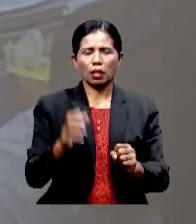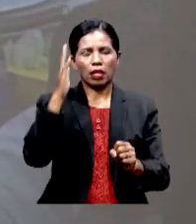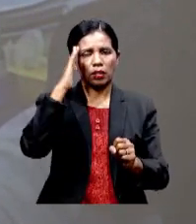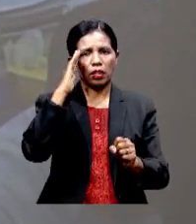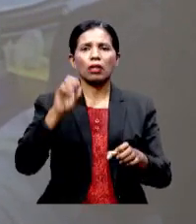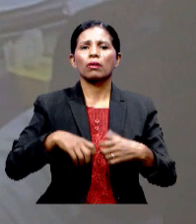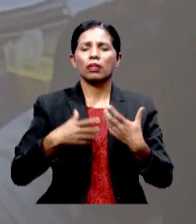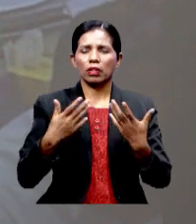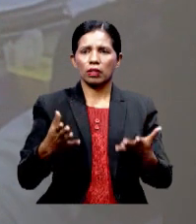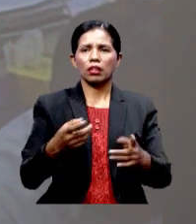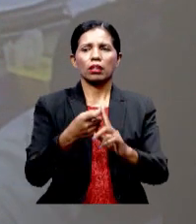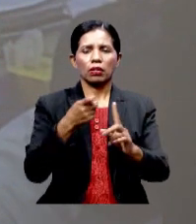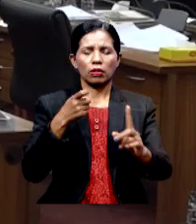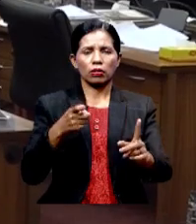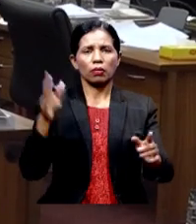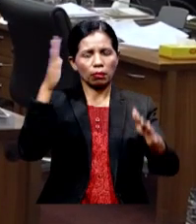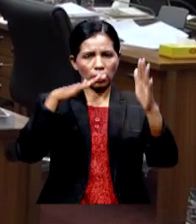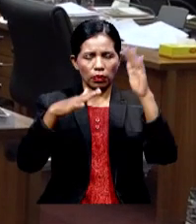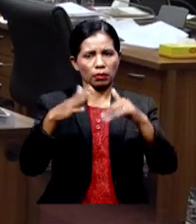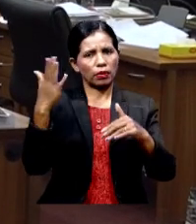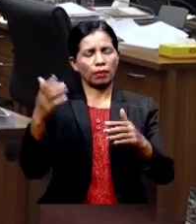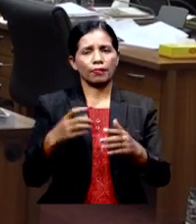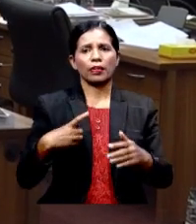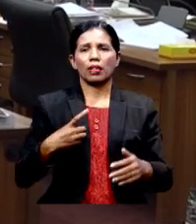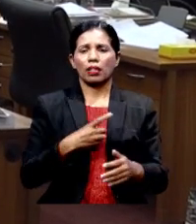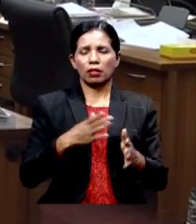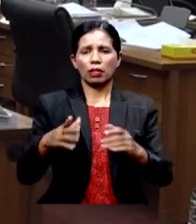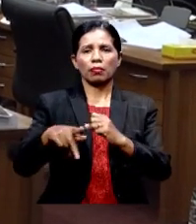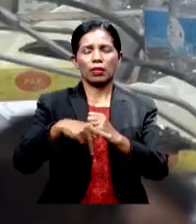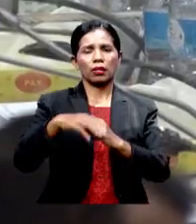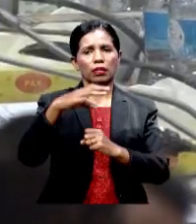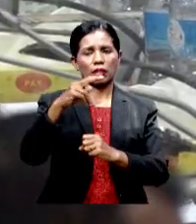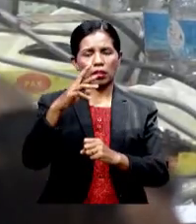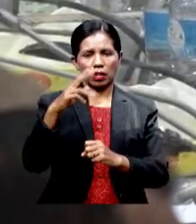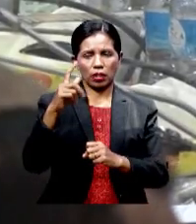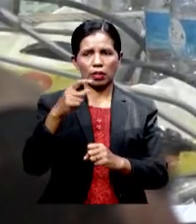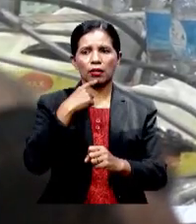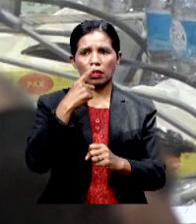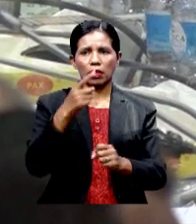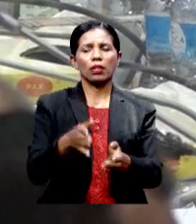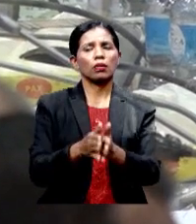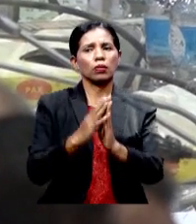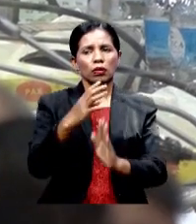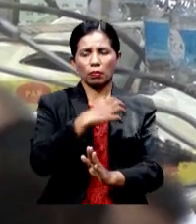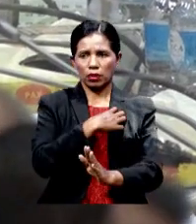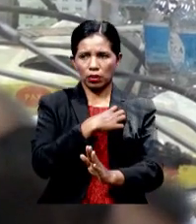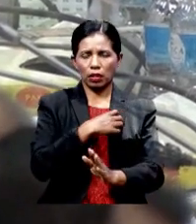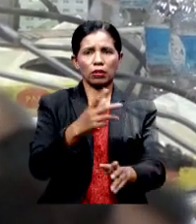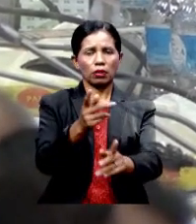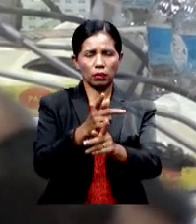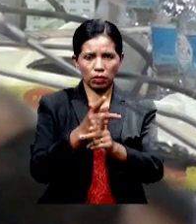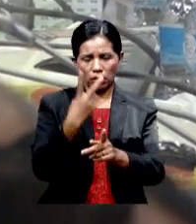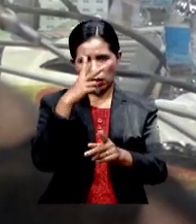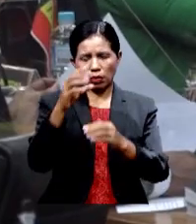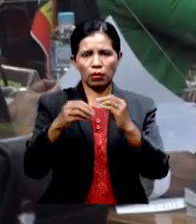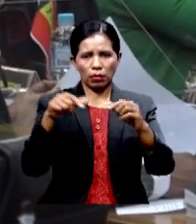motivo husi comprontune. Nunemos deputado bancada CNRT Ricardo Batista husu peniteli atua segura situação